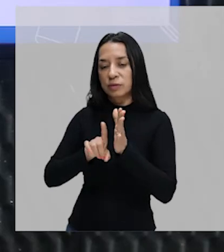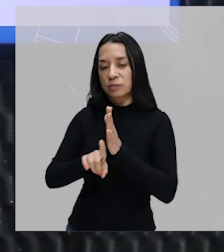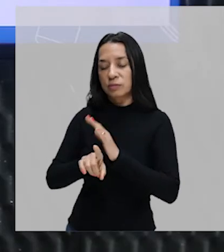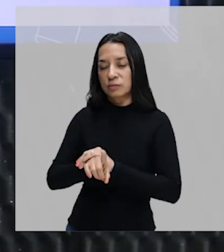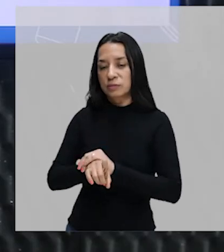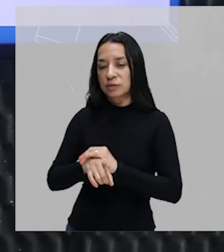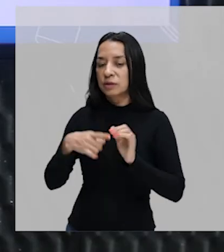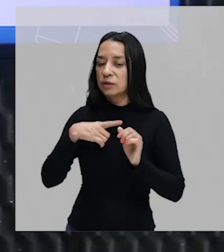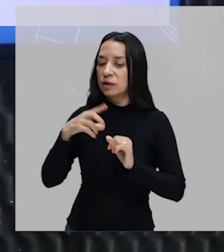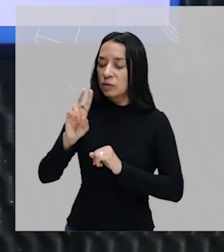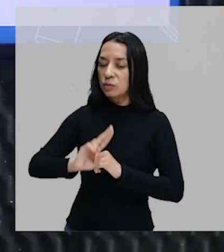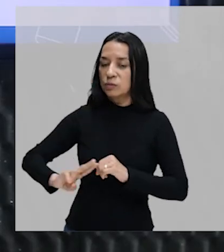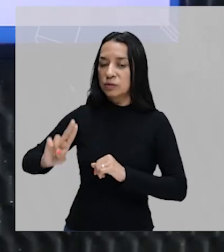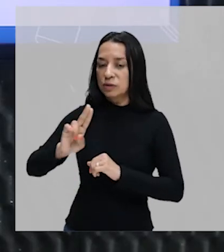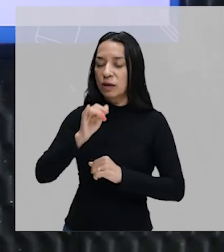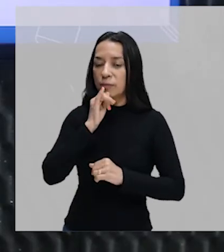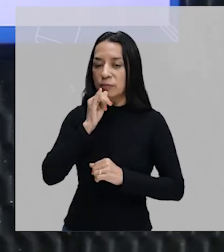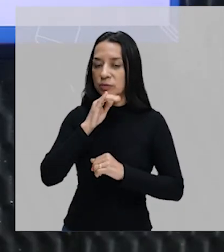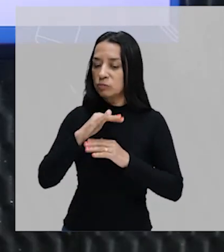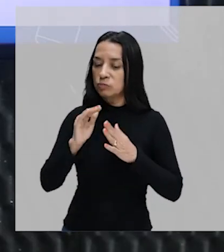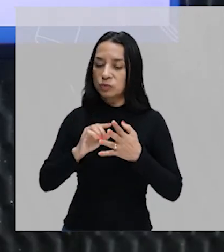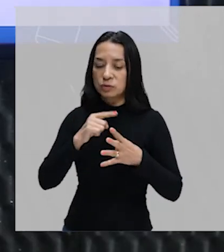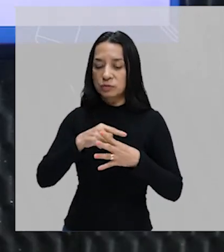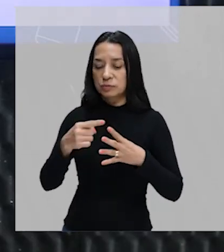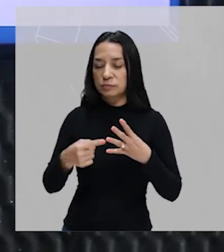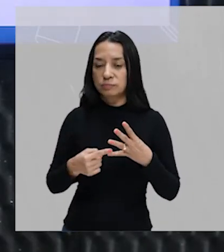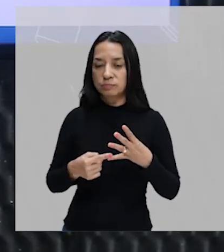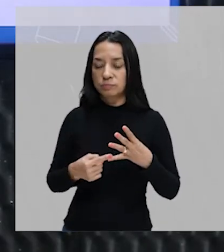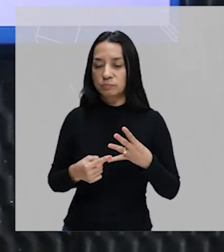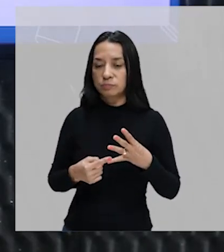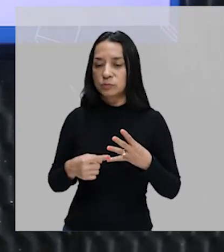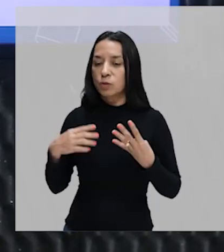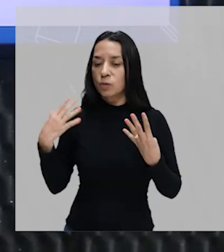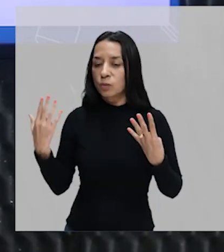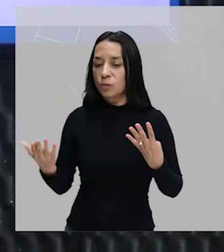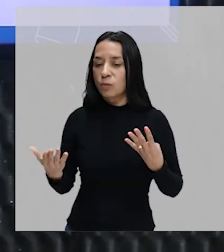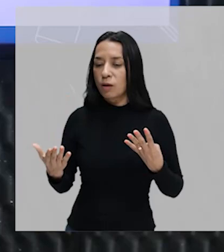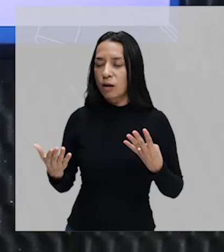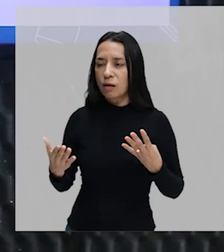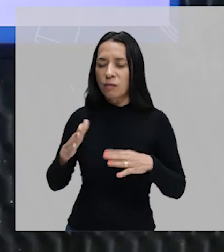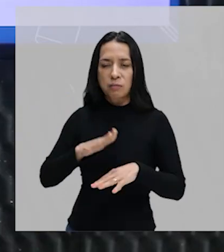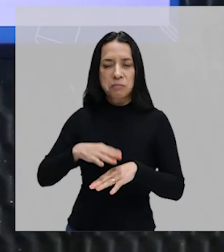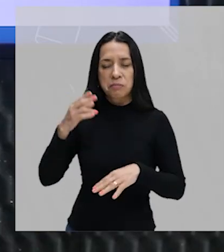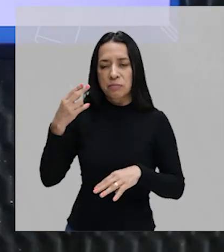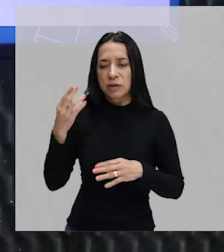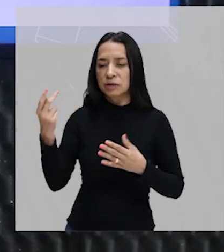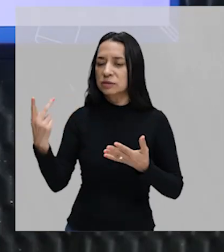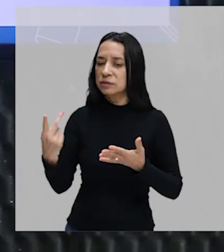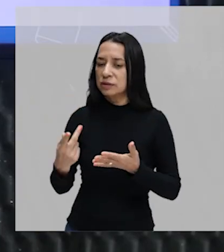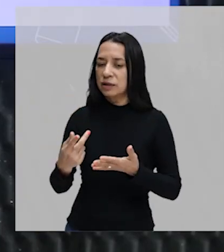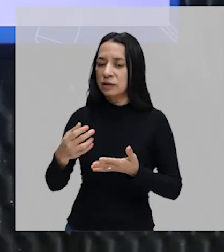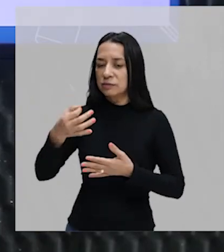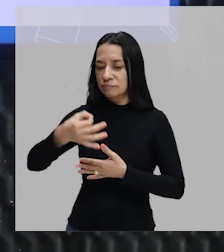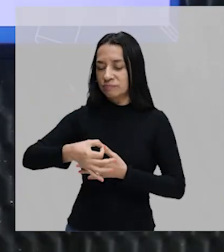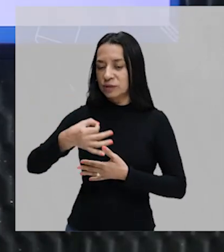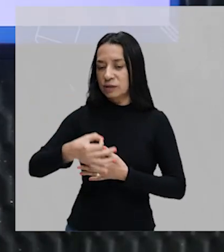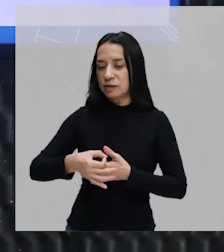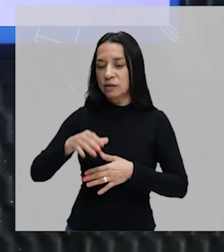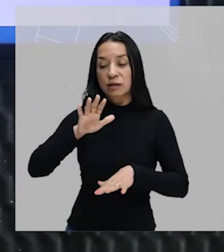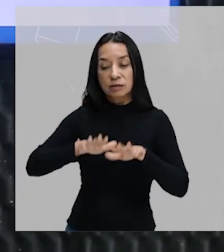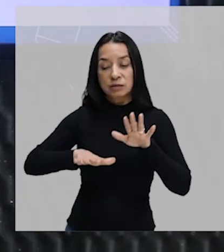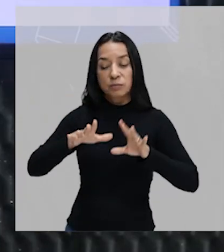tenho que usar, se eu usar todas 4, qual é que é mais correta? Não tem a mais correta. Depende da